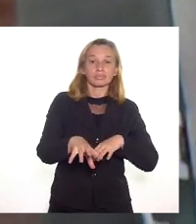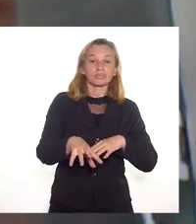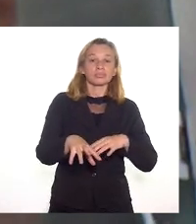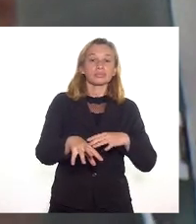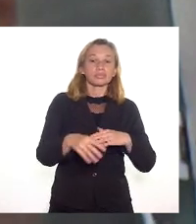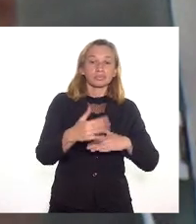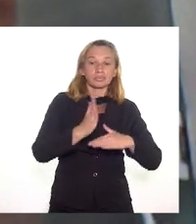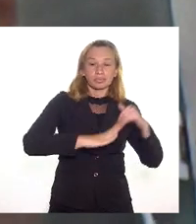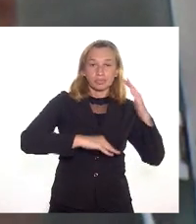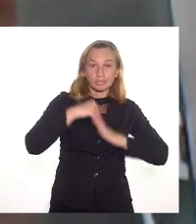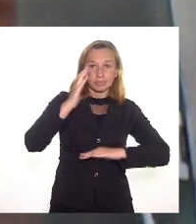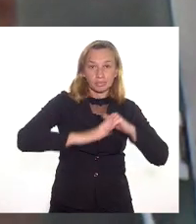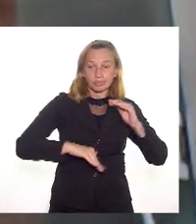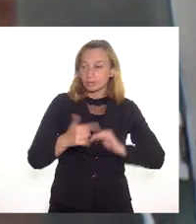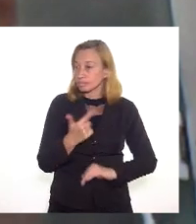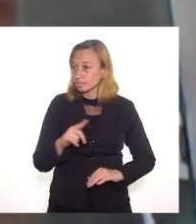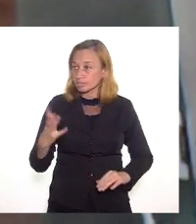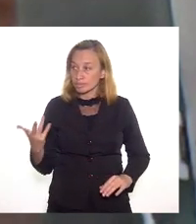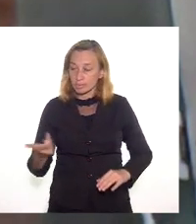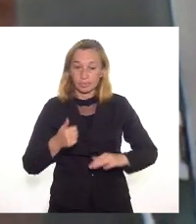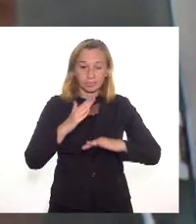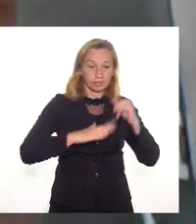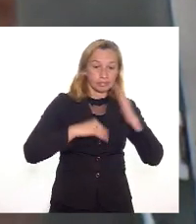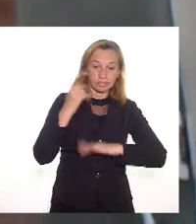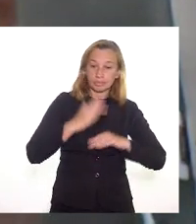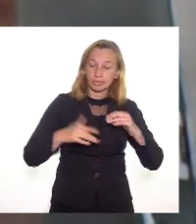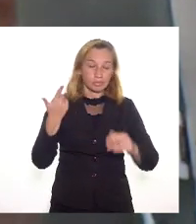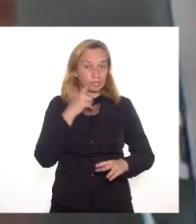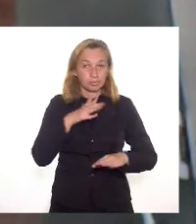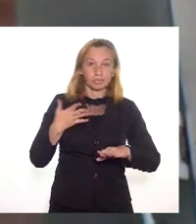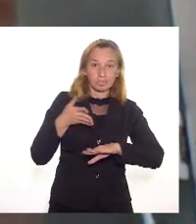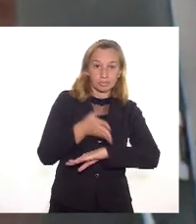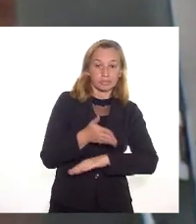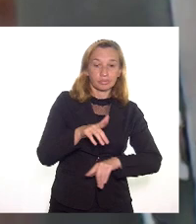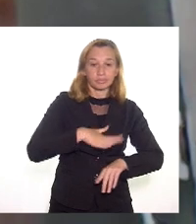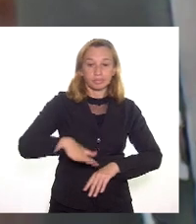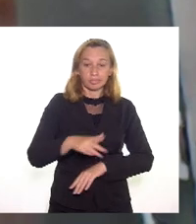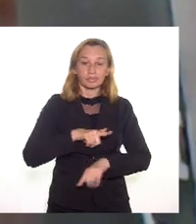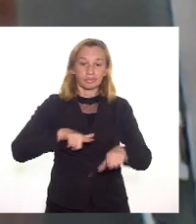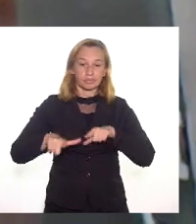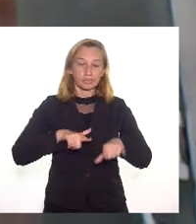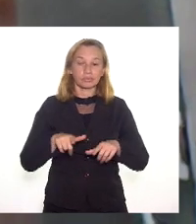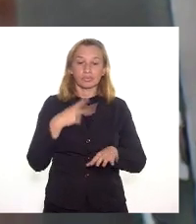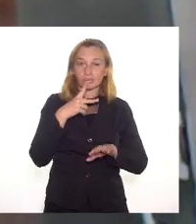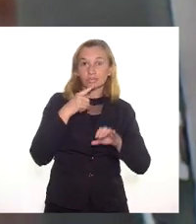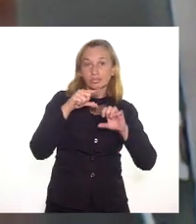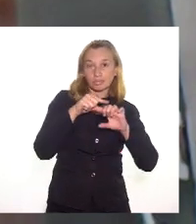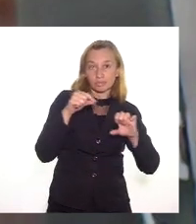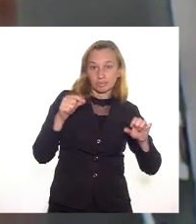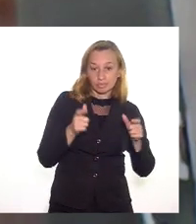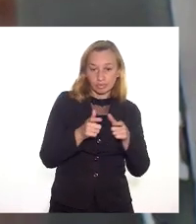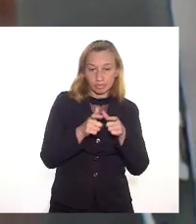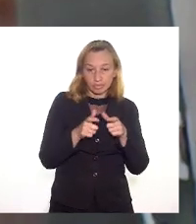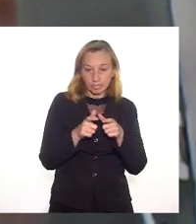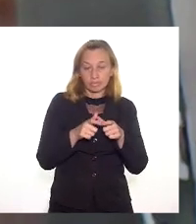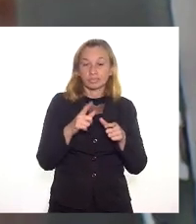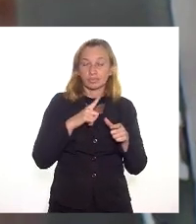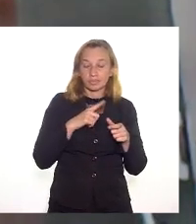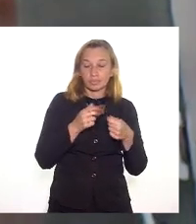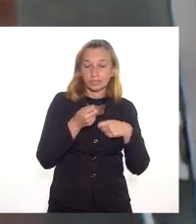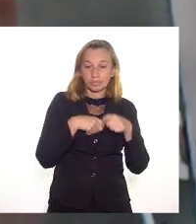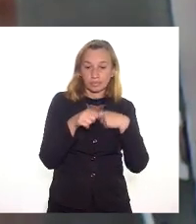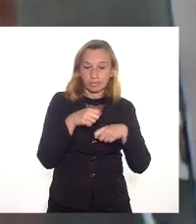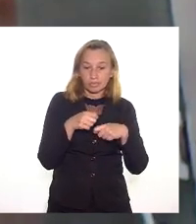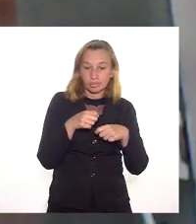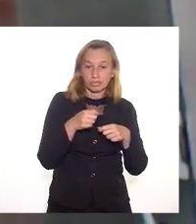Porque, sem qualificação, ninguém consegue entrar no mercado de trabalho. quando a gente fala do pequeno empreendedor que tem lá o seu negócio lá no